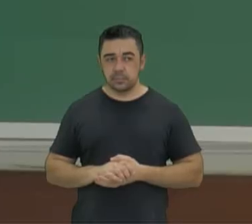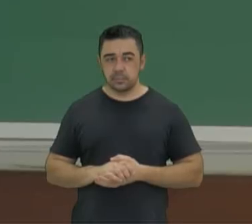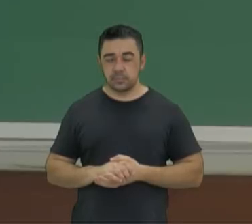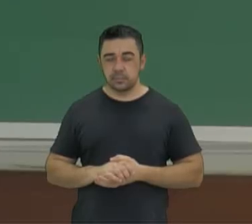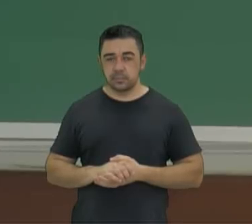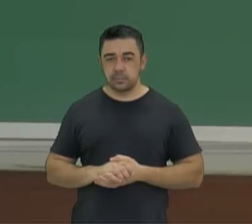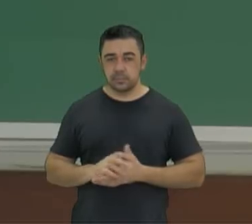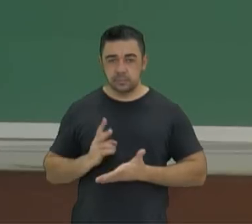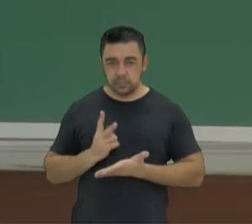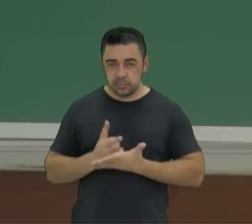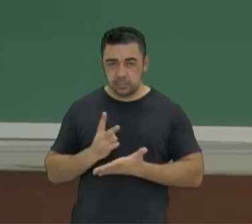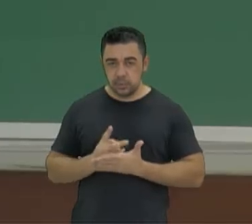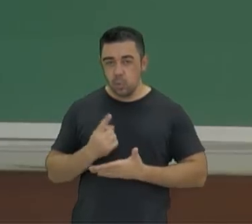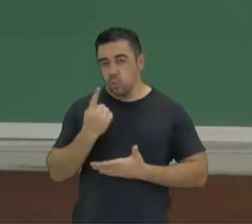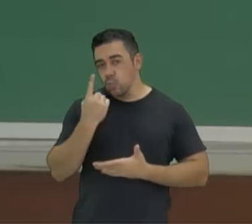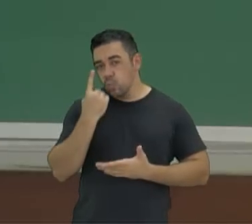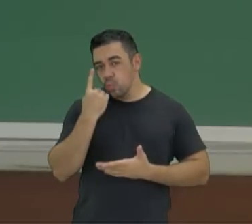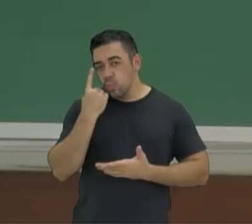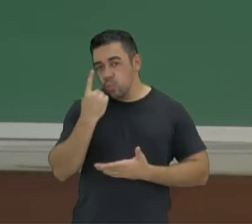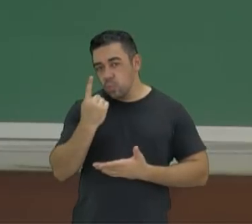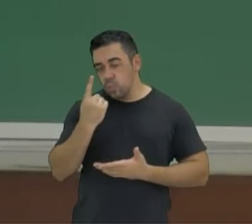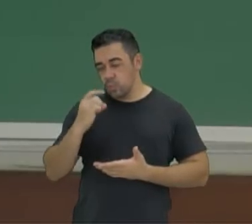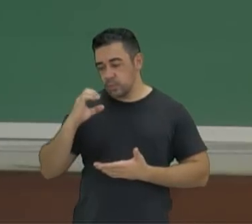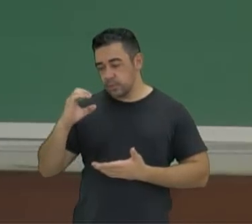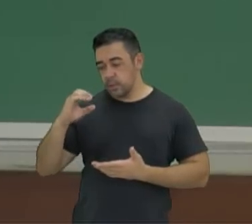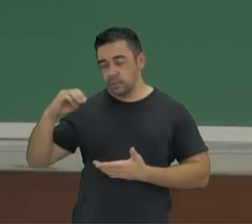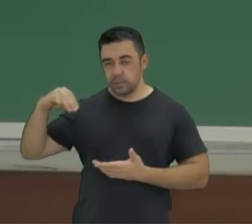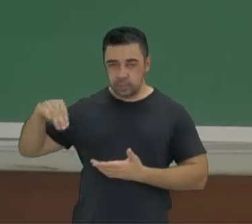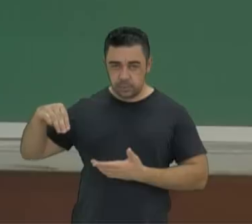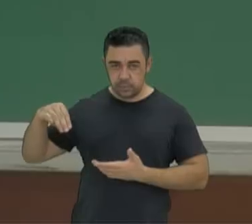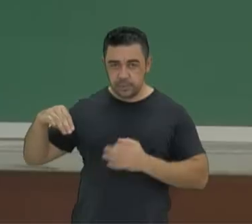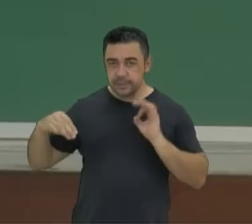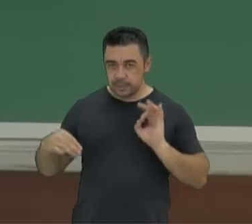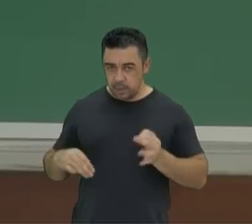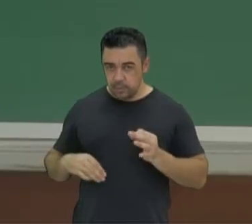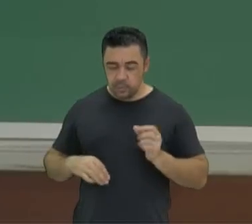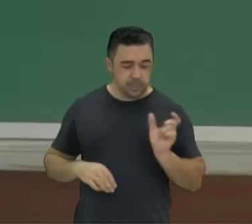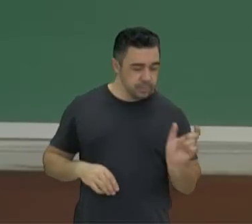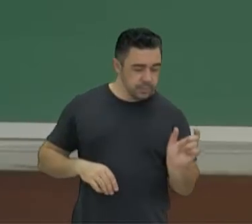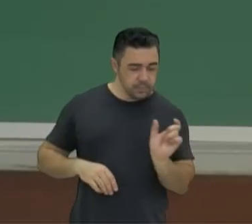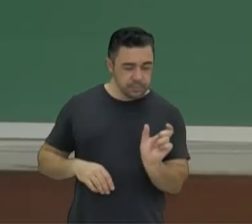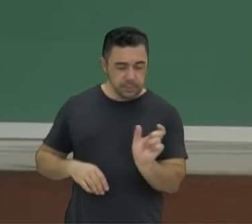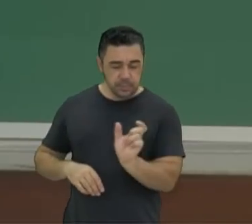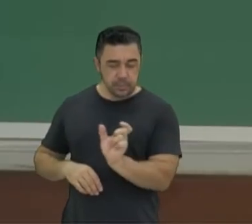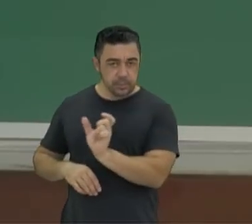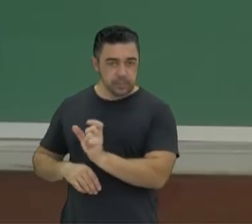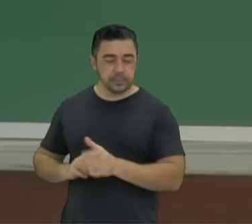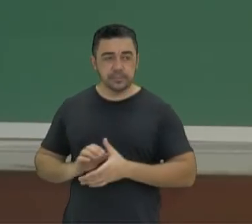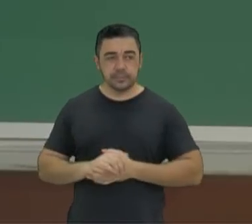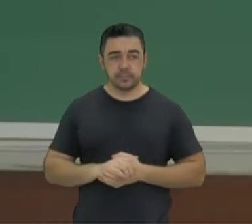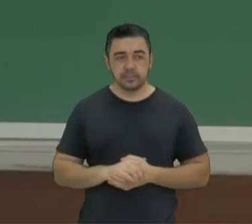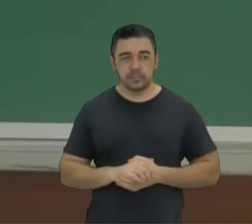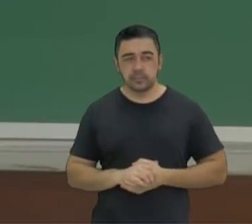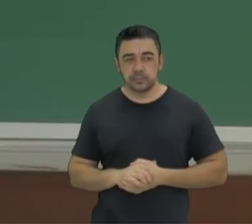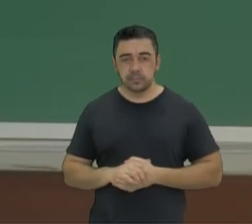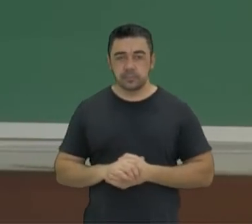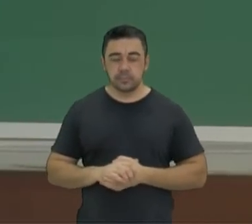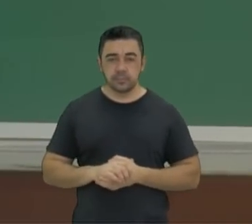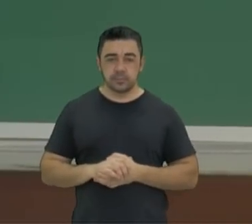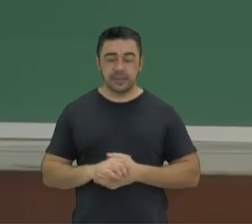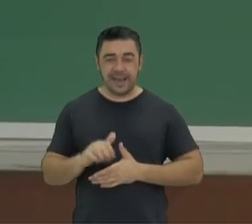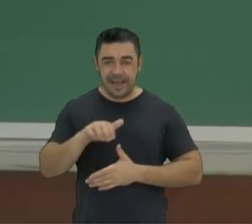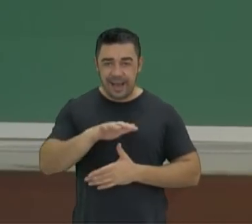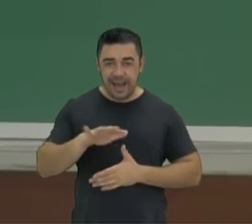aqui, aqui e aqui. Tem o quê? 1 centímetro. Vamos lembrar? Área